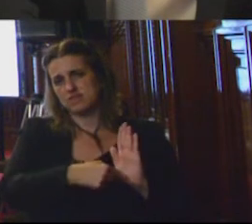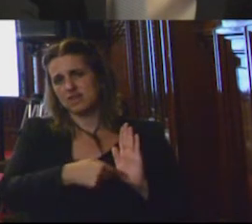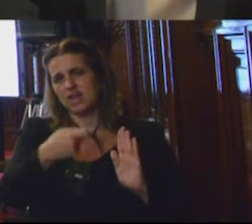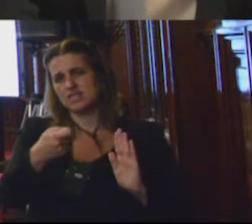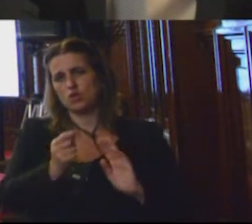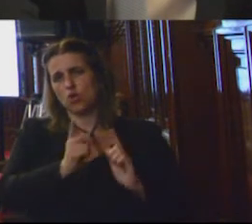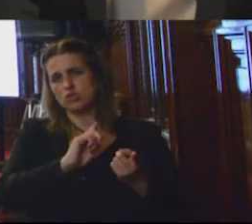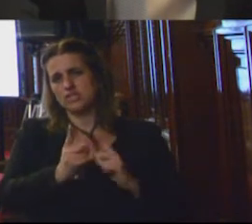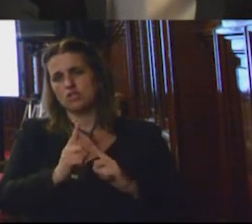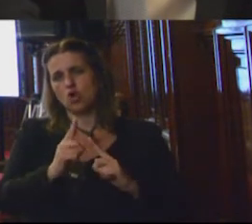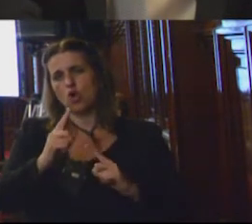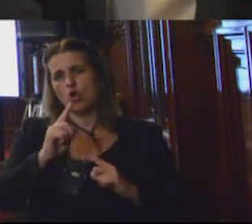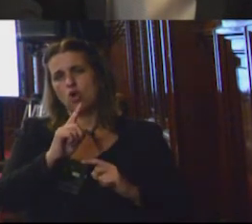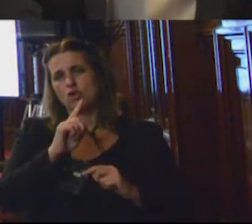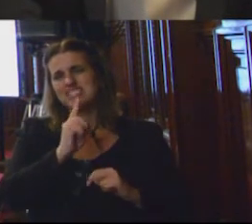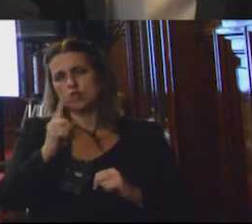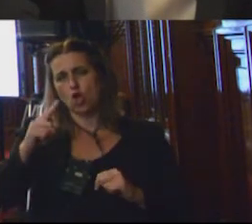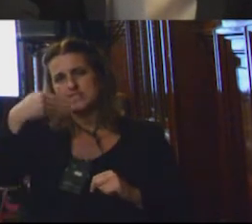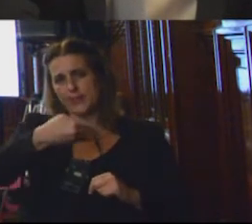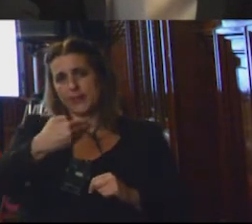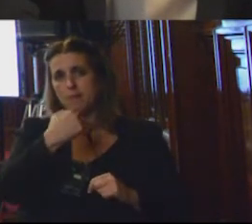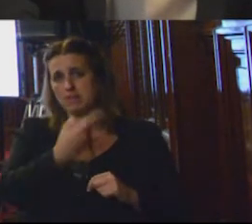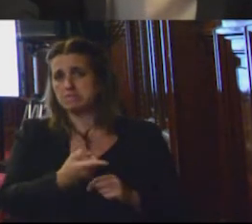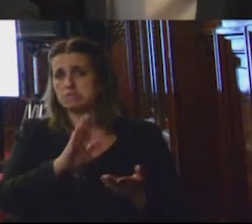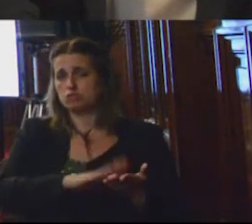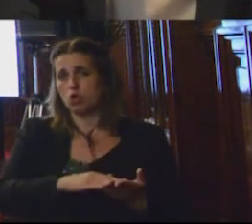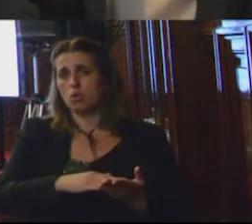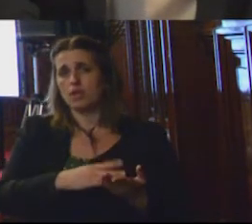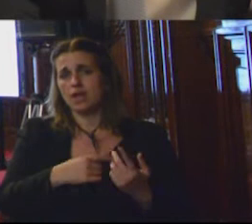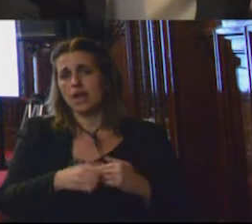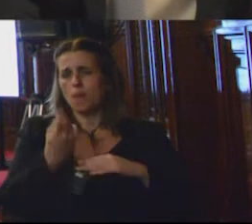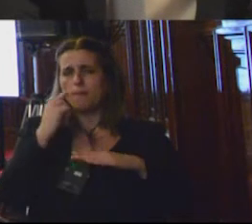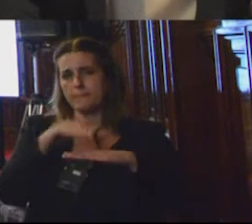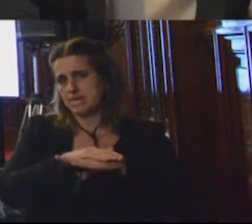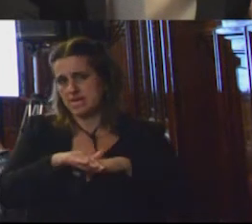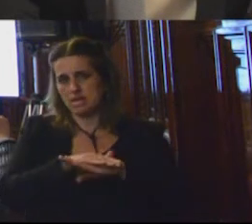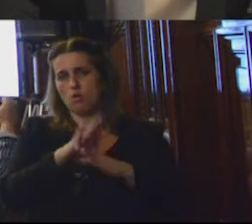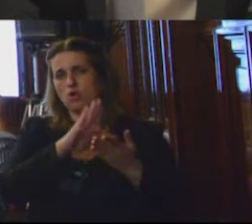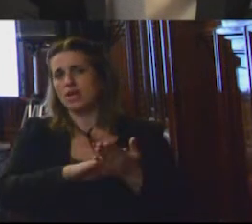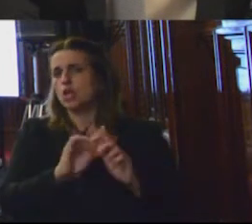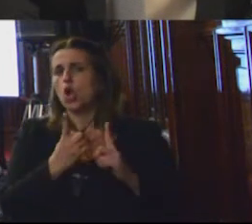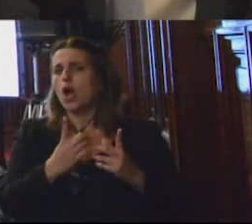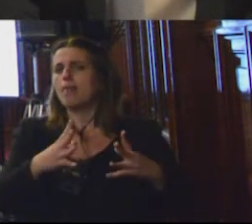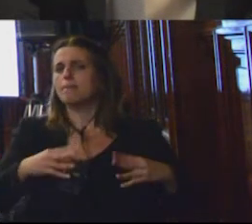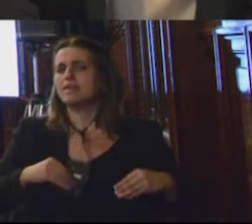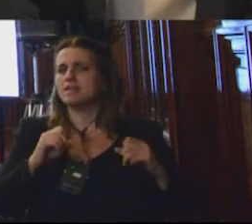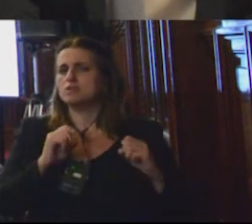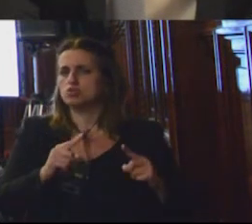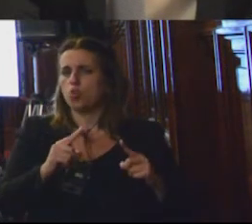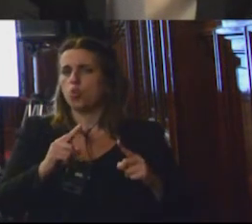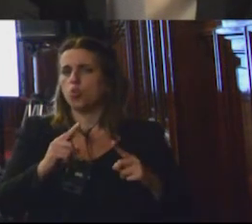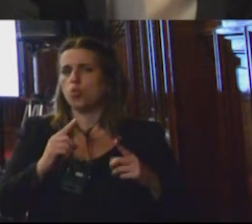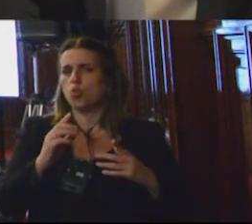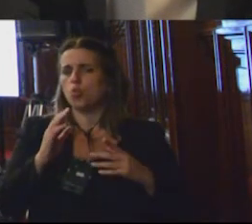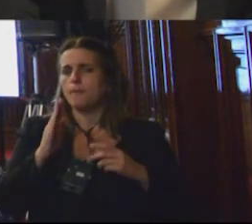ser classificados como um patamar civilizatório mínimo e para os quais não se admitem supressão ou redução. Esses